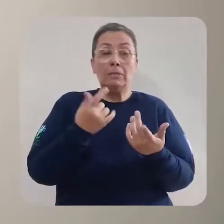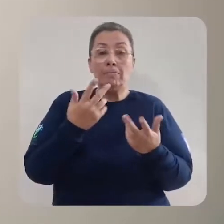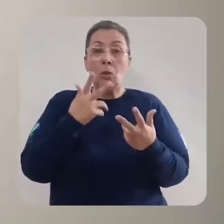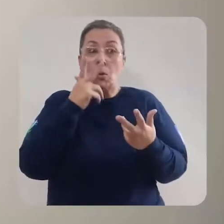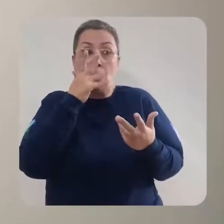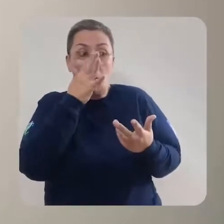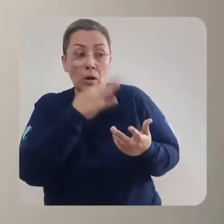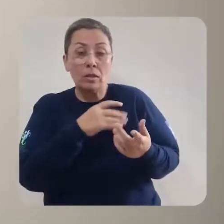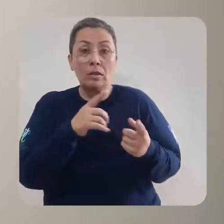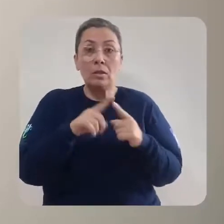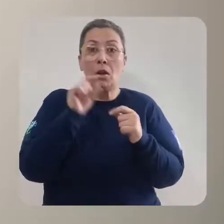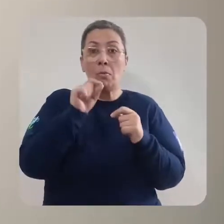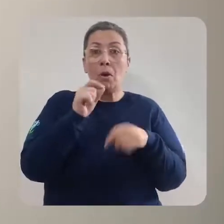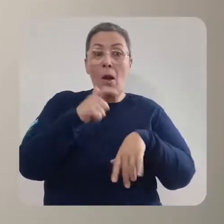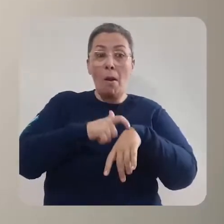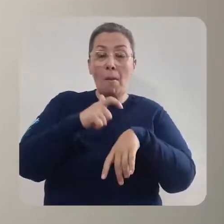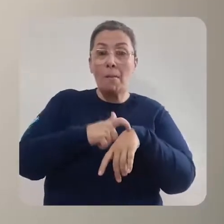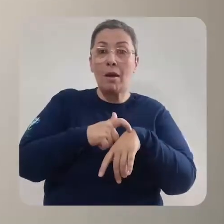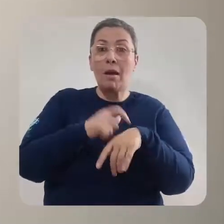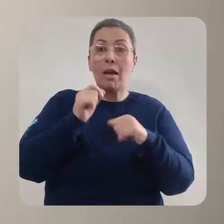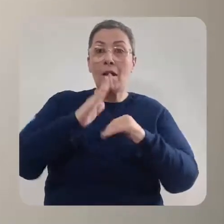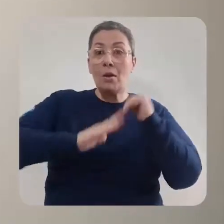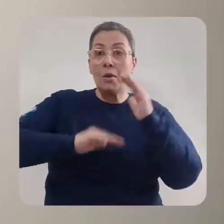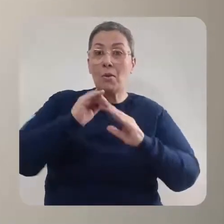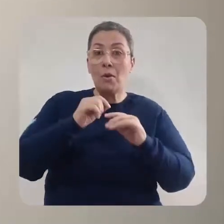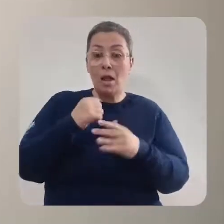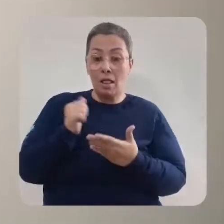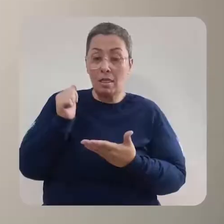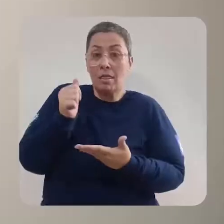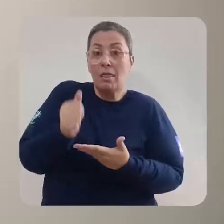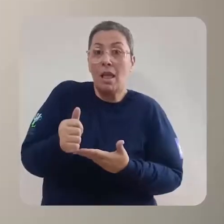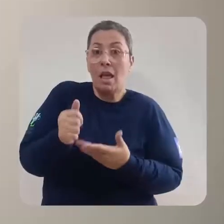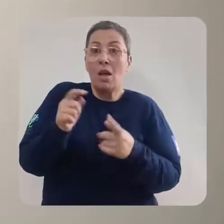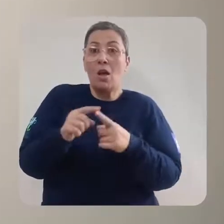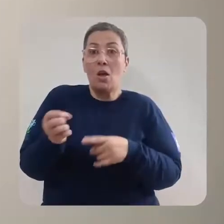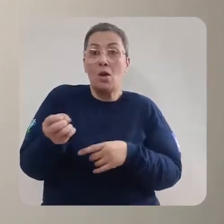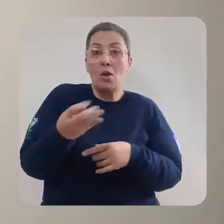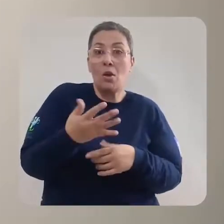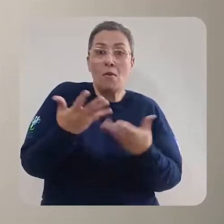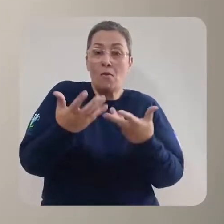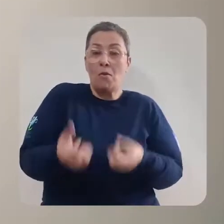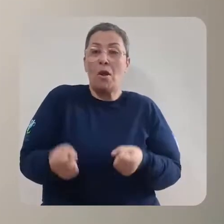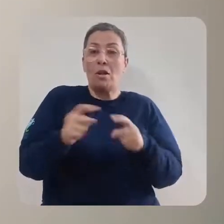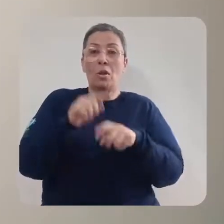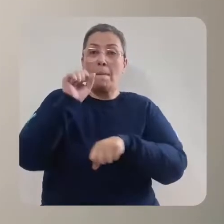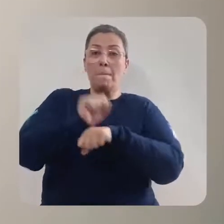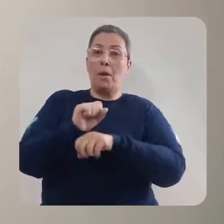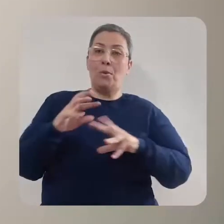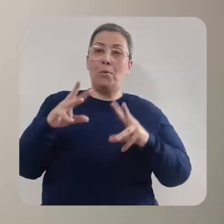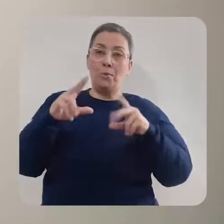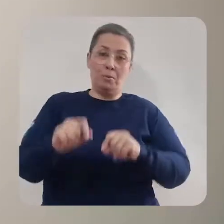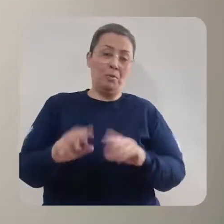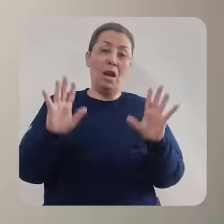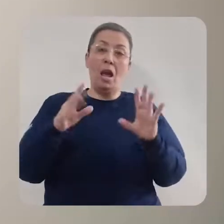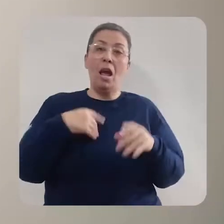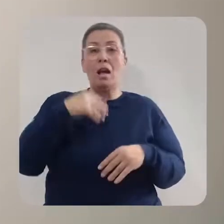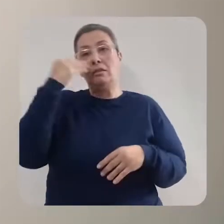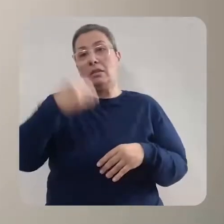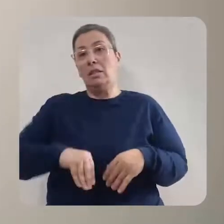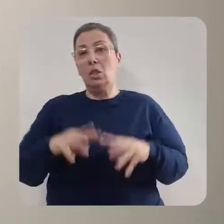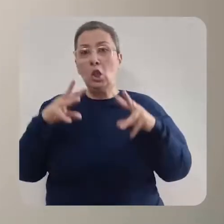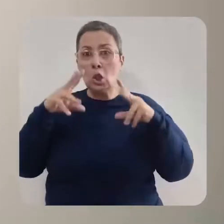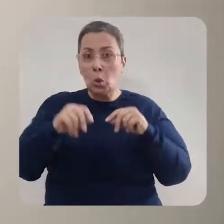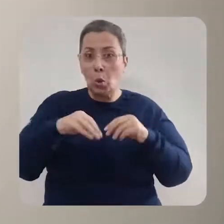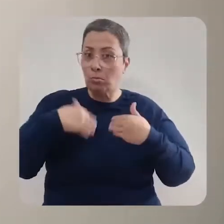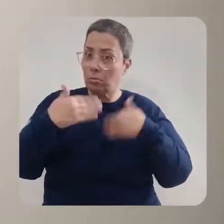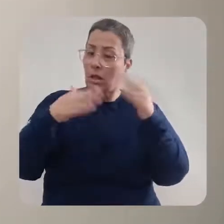risco de, no momento de uma atividade, colocar a criança numa atividade nova e ela não deixar, aí eu paro tudo, aí eu desisto de